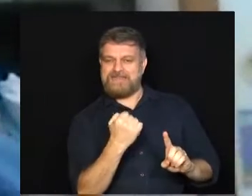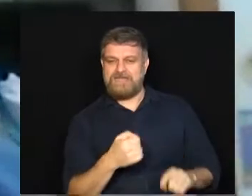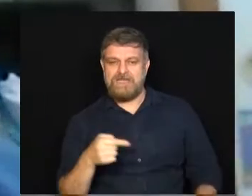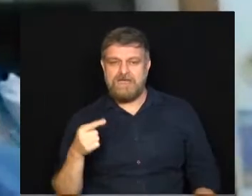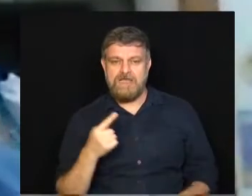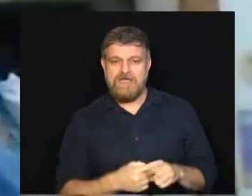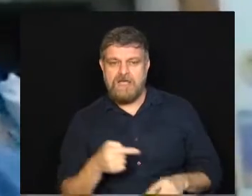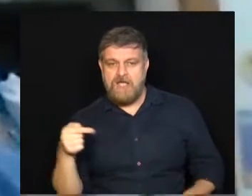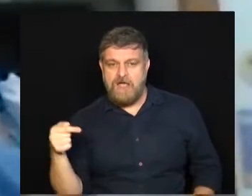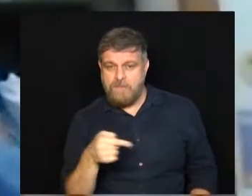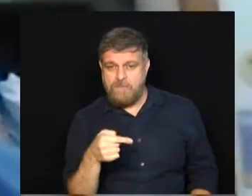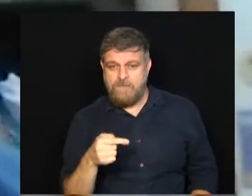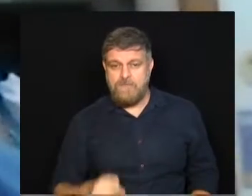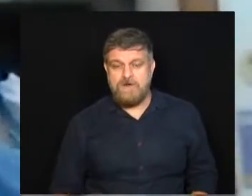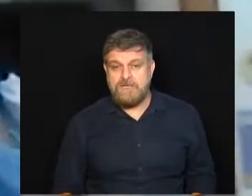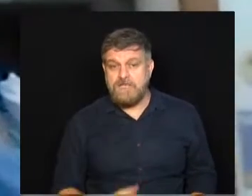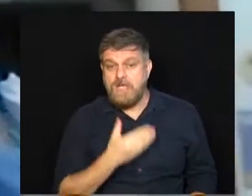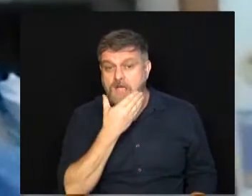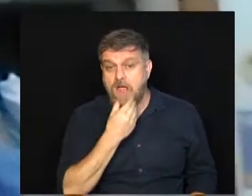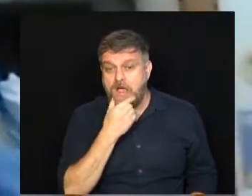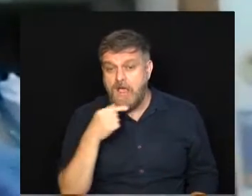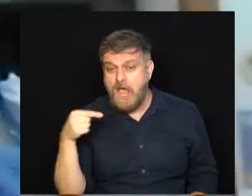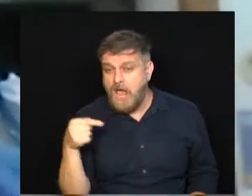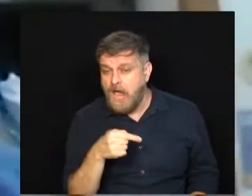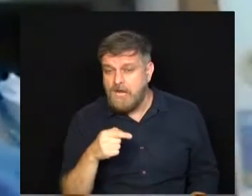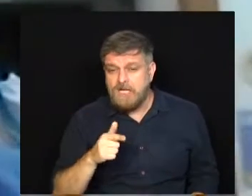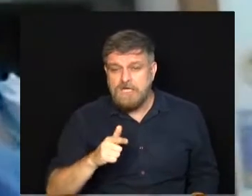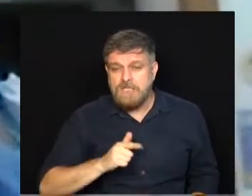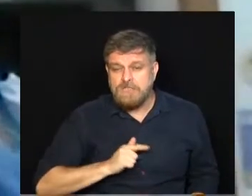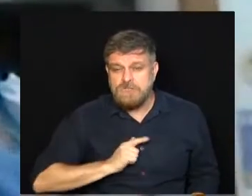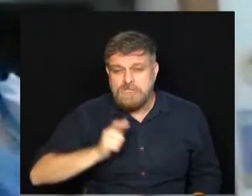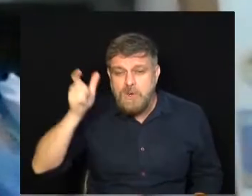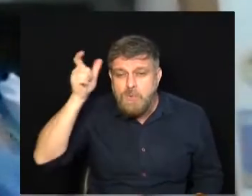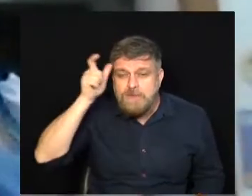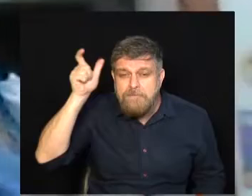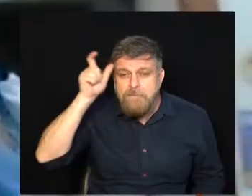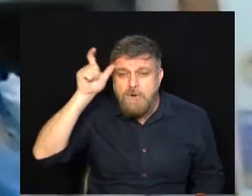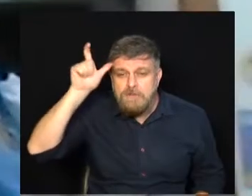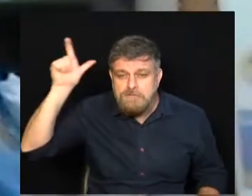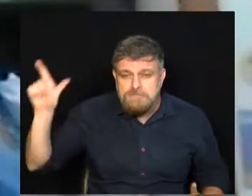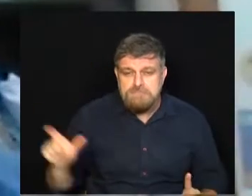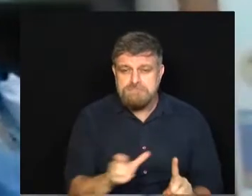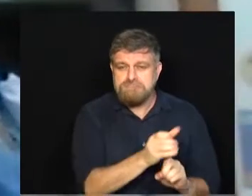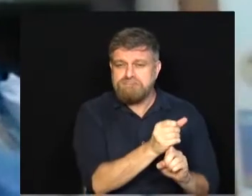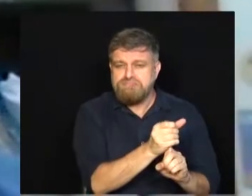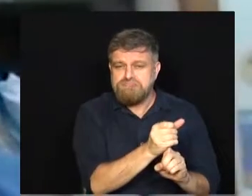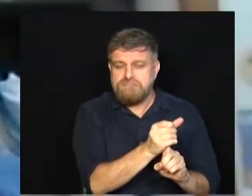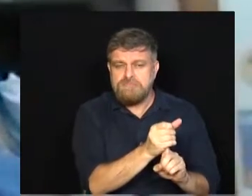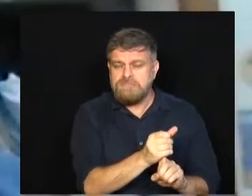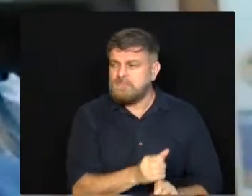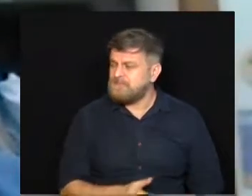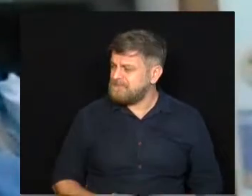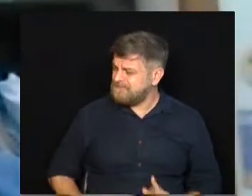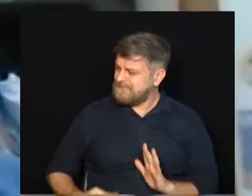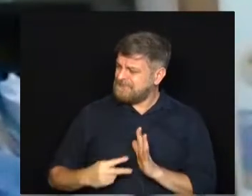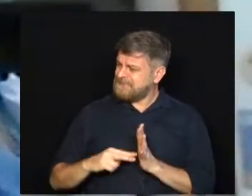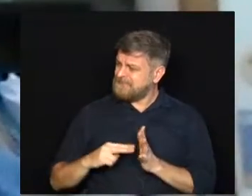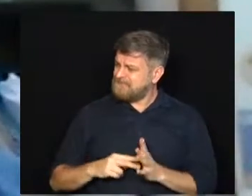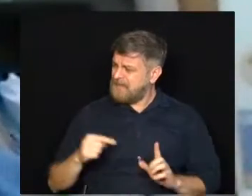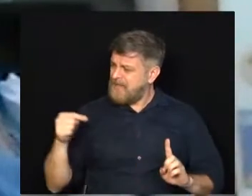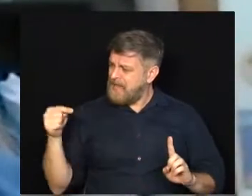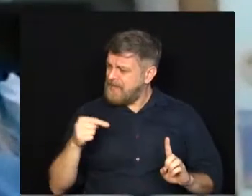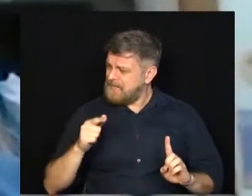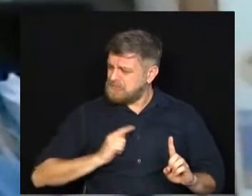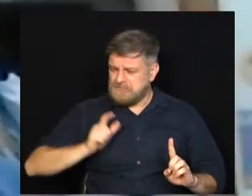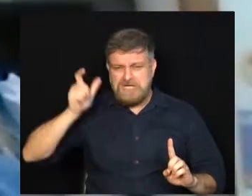ele, que na verdade era ela, ele tinha o demônio. Vamos pensar bem o que significa essa frase demônio, de onde